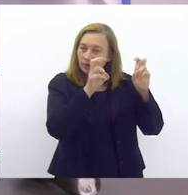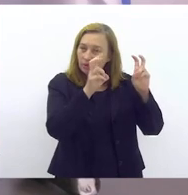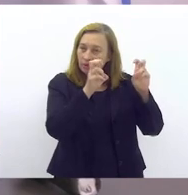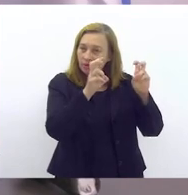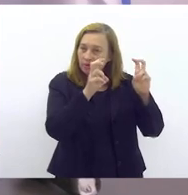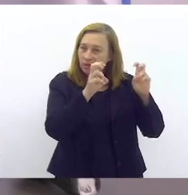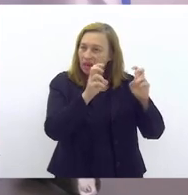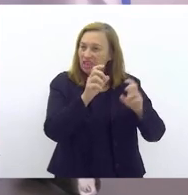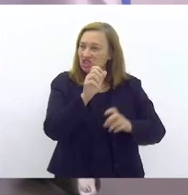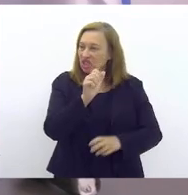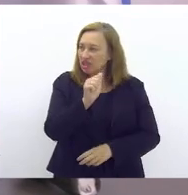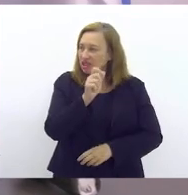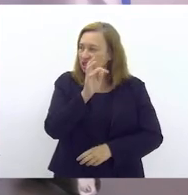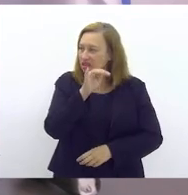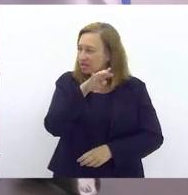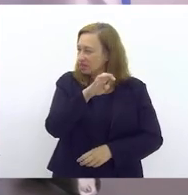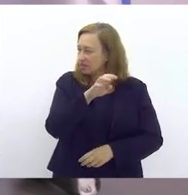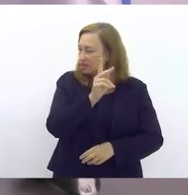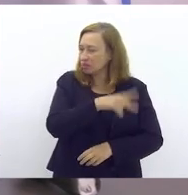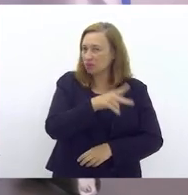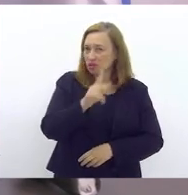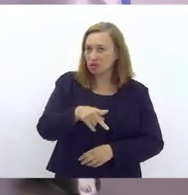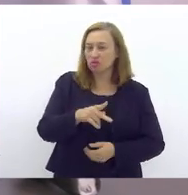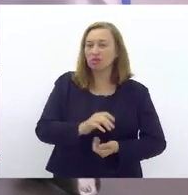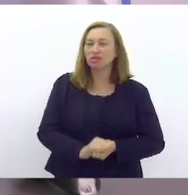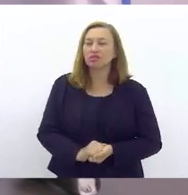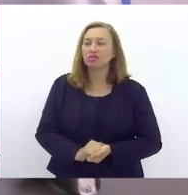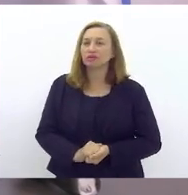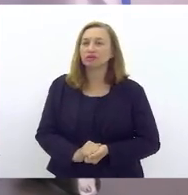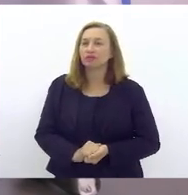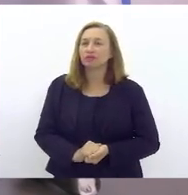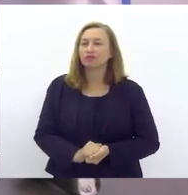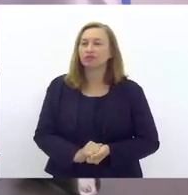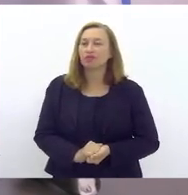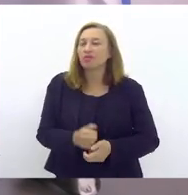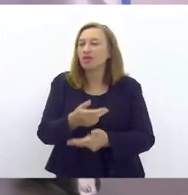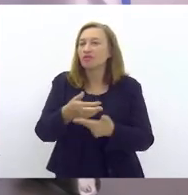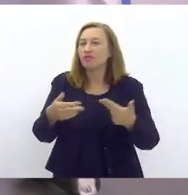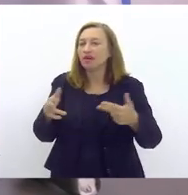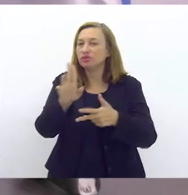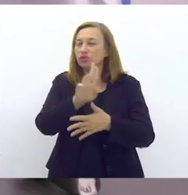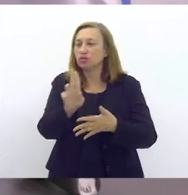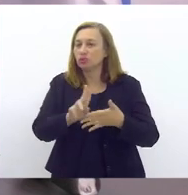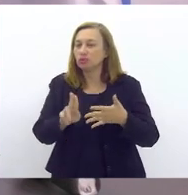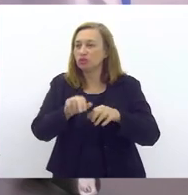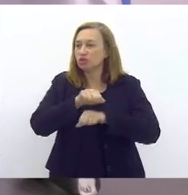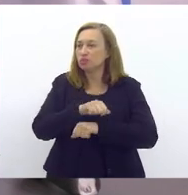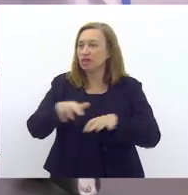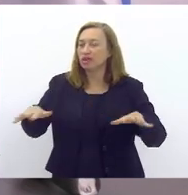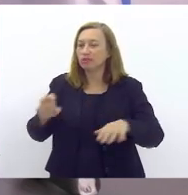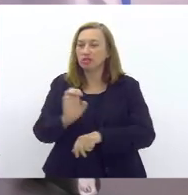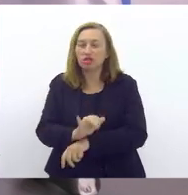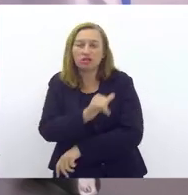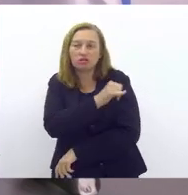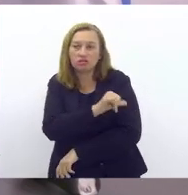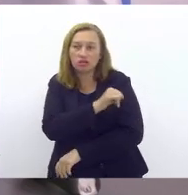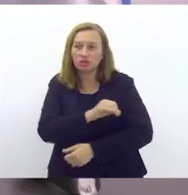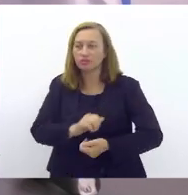infantil e as diversas nomenclaturas que têm espalhadas pelo Estado do Rio de Janeiro e pelo